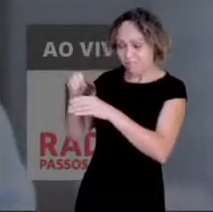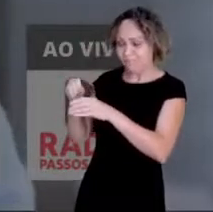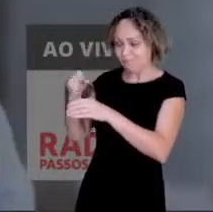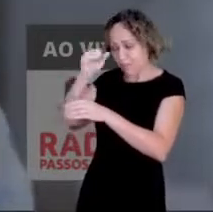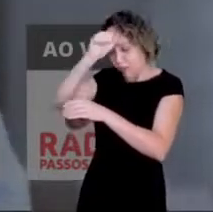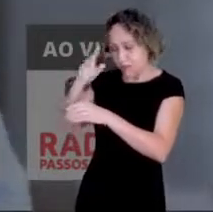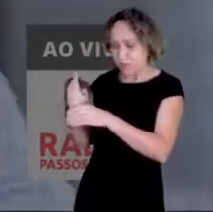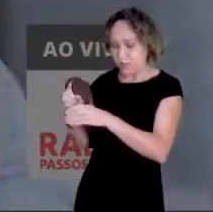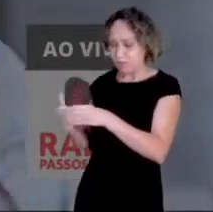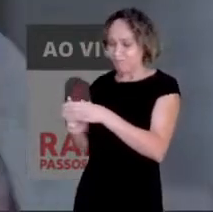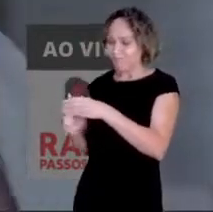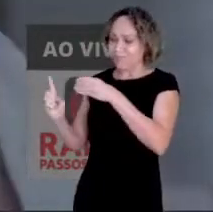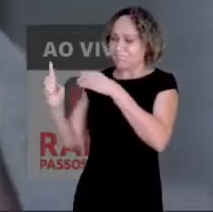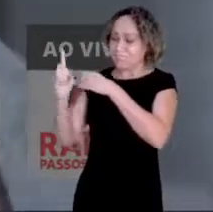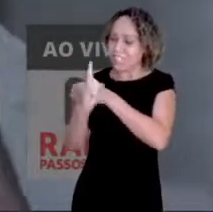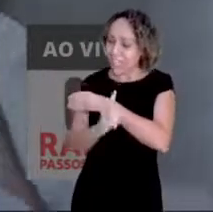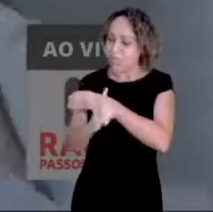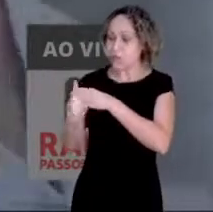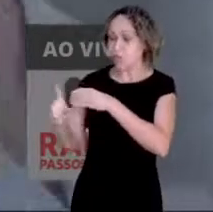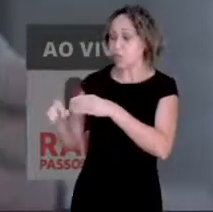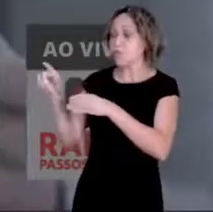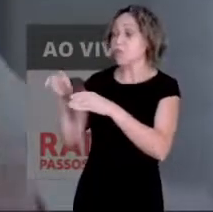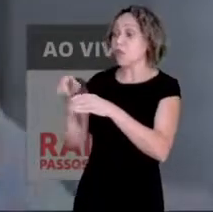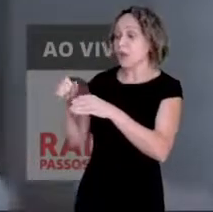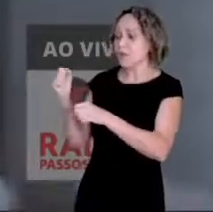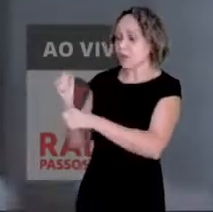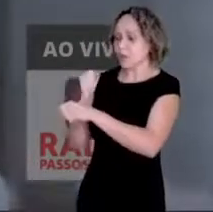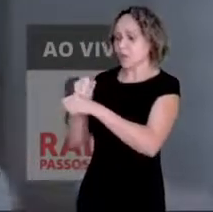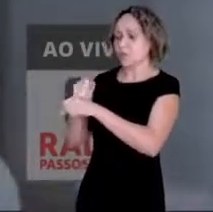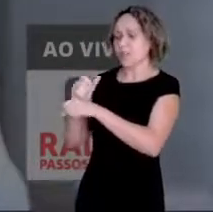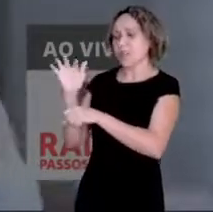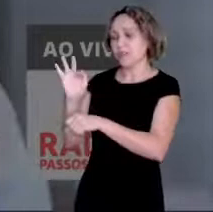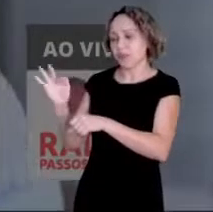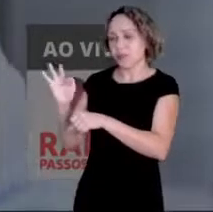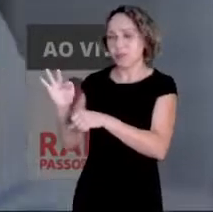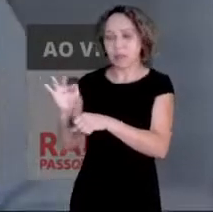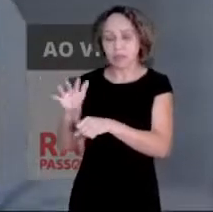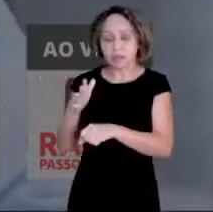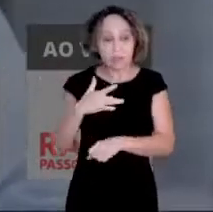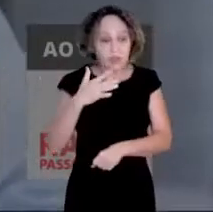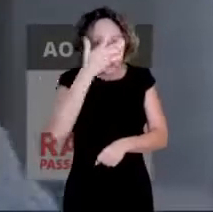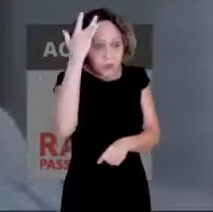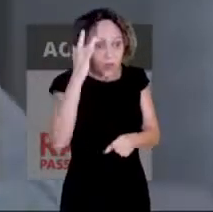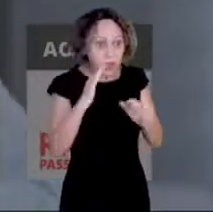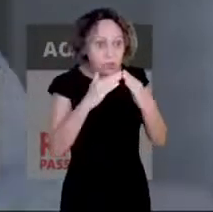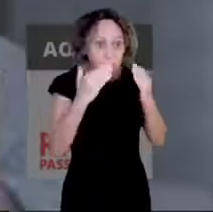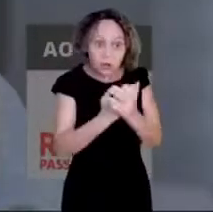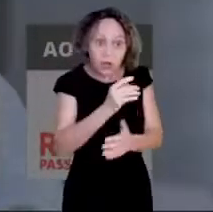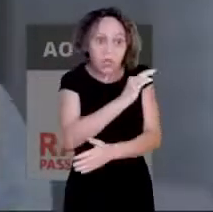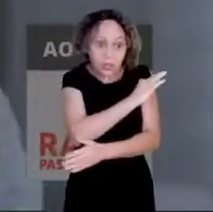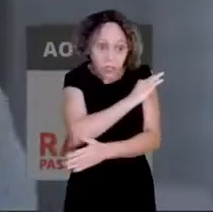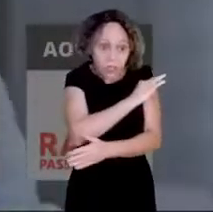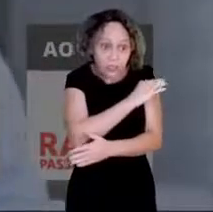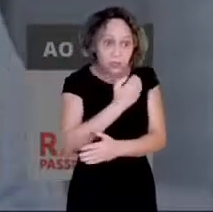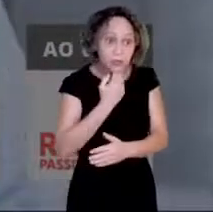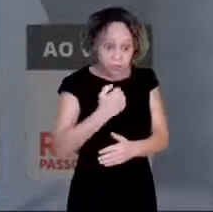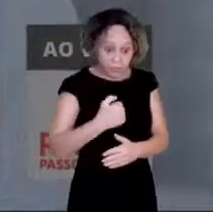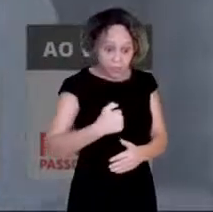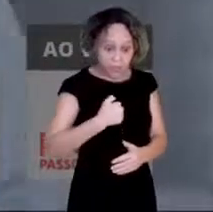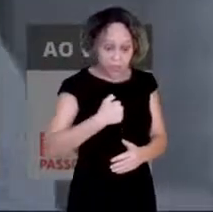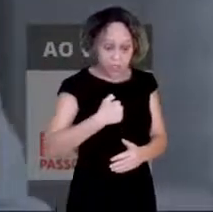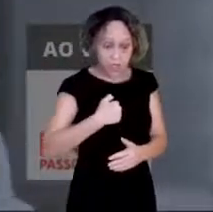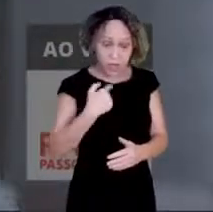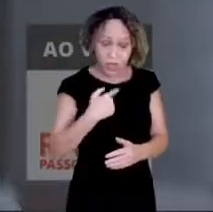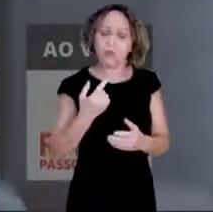qualificada, você vai ter mais competitivo a nível internacional, você vai produzir coisa de valor agregado, você vai produzir coisa com muito mais